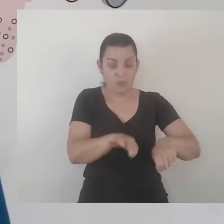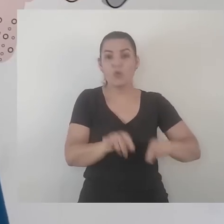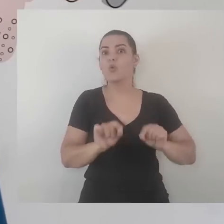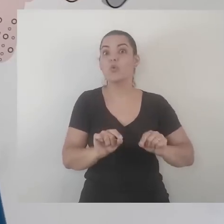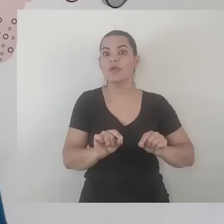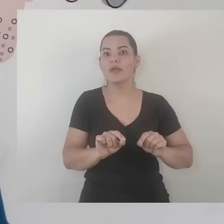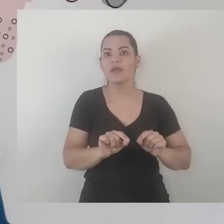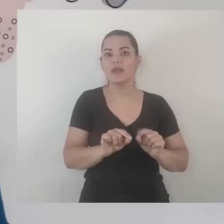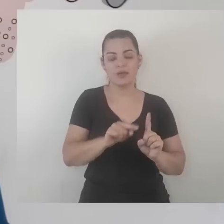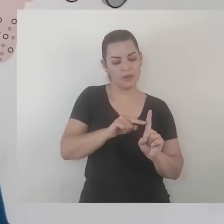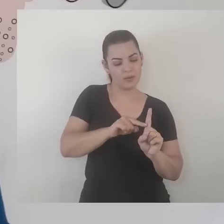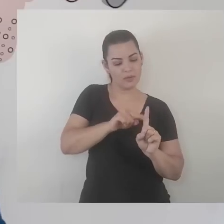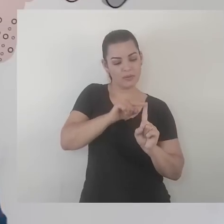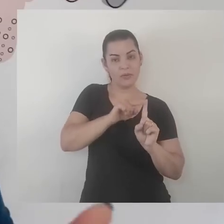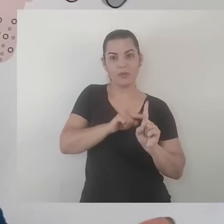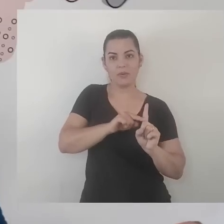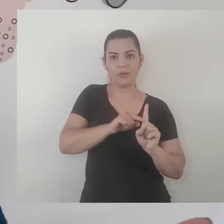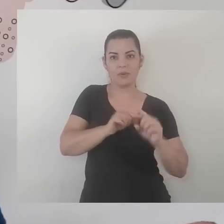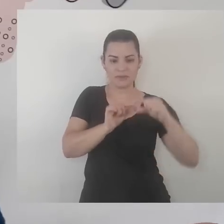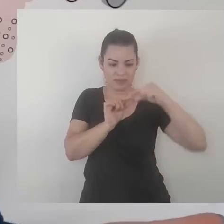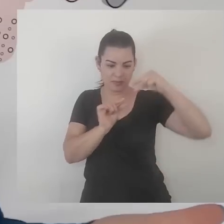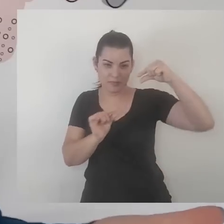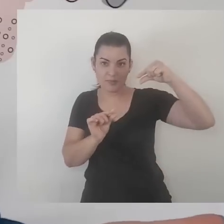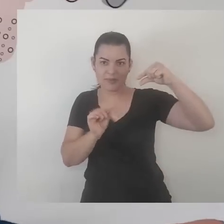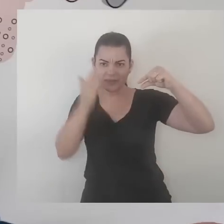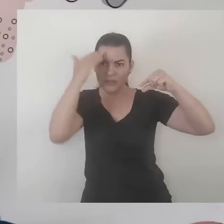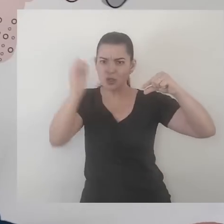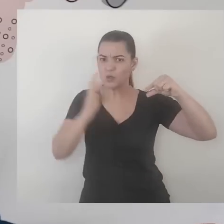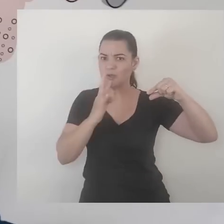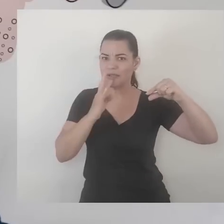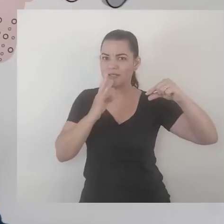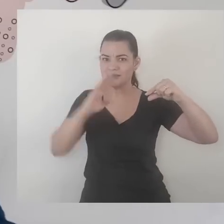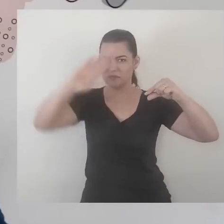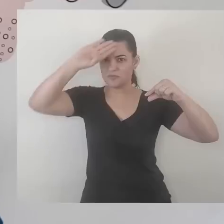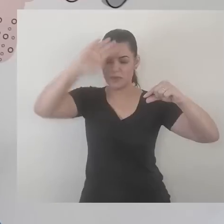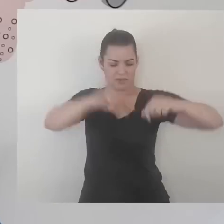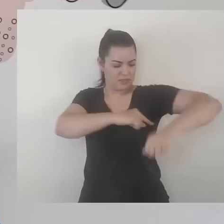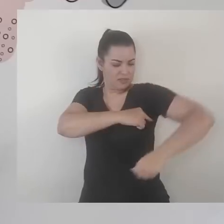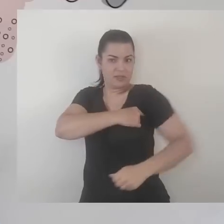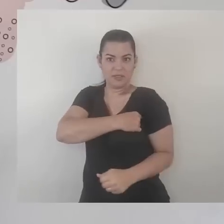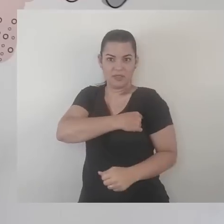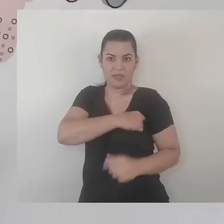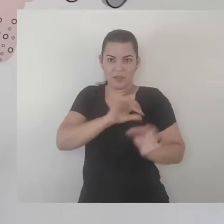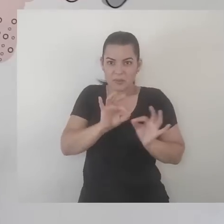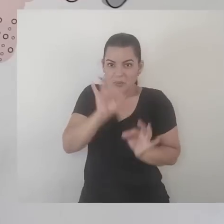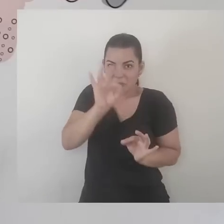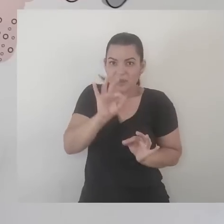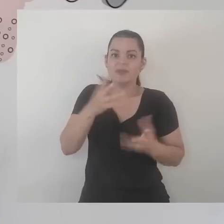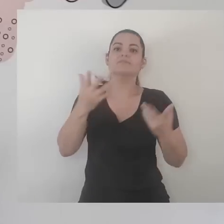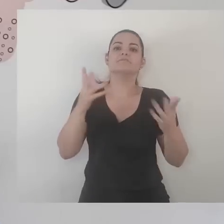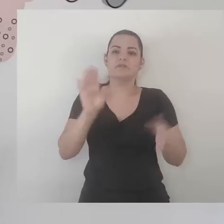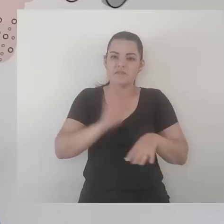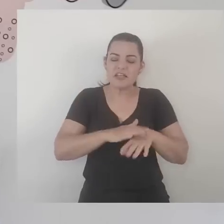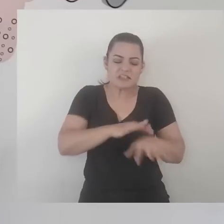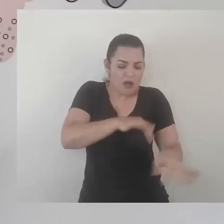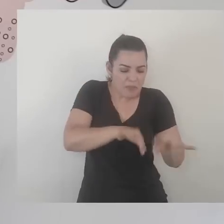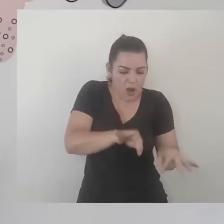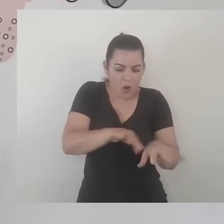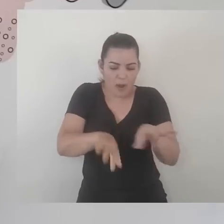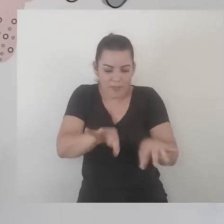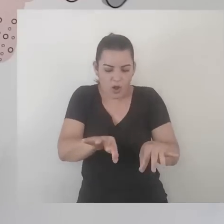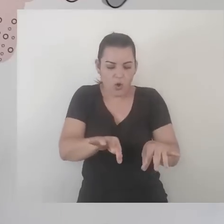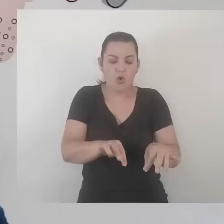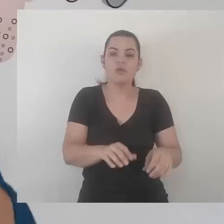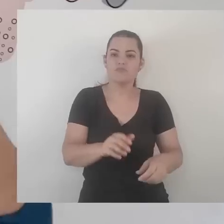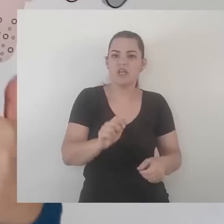alguns termômetros e começou a fazer os seus experimentos. Ele ia subindo a pipa, né, e